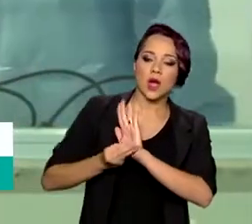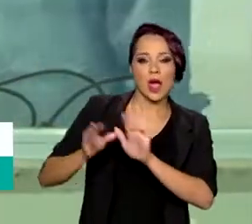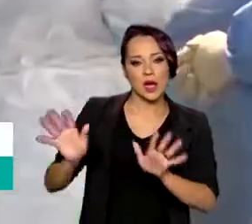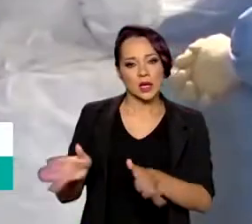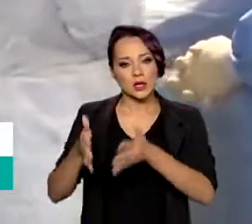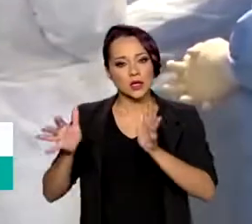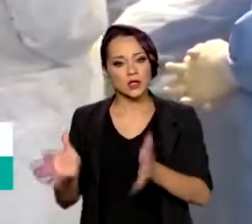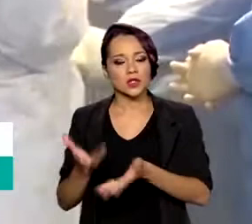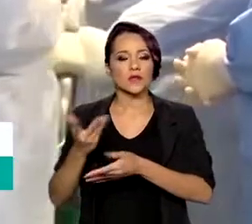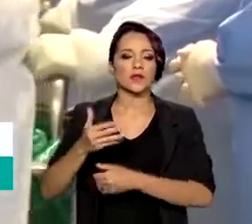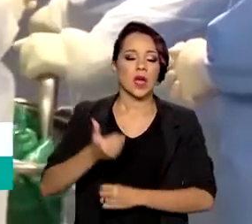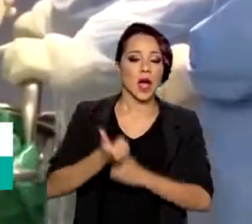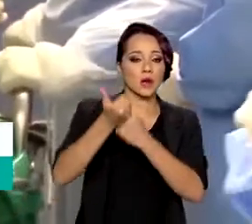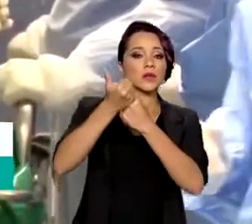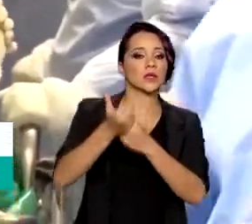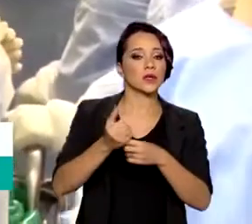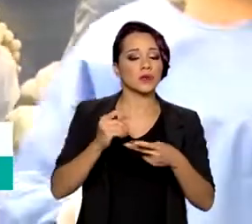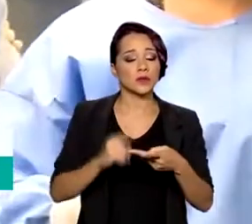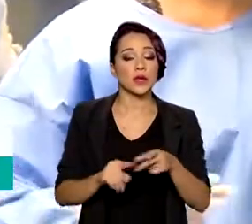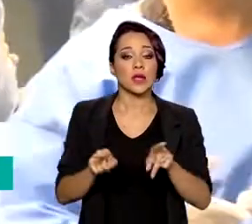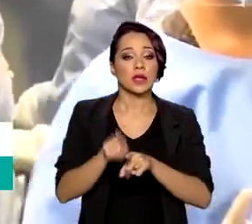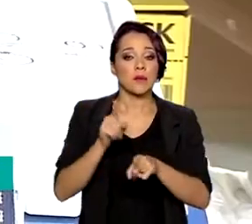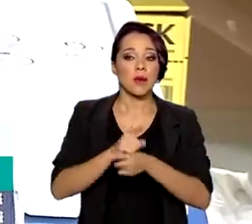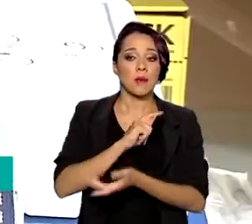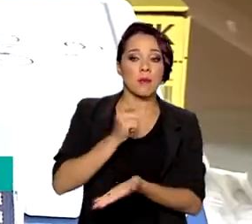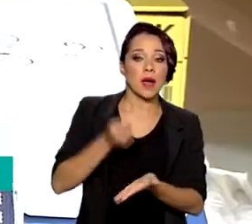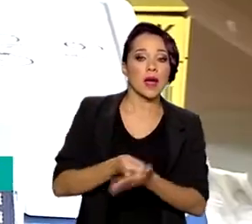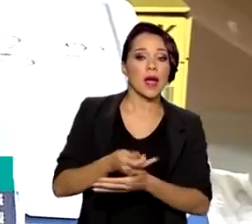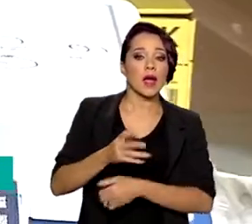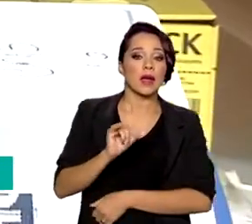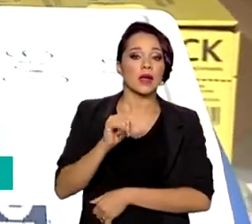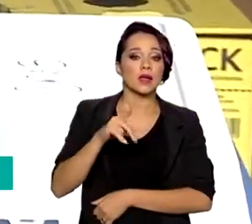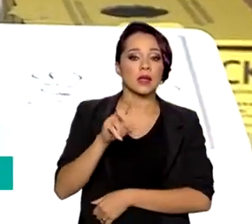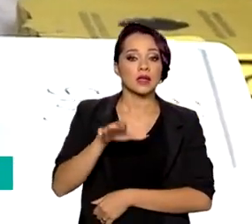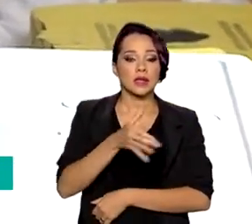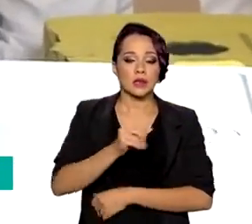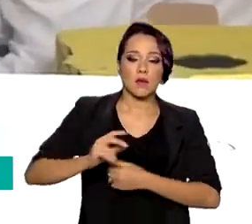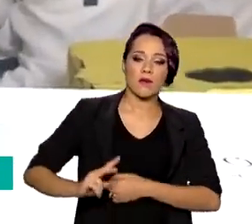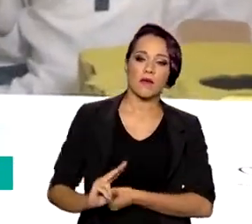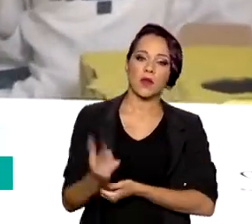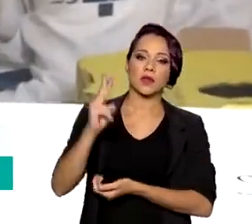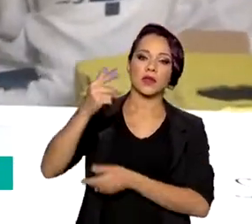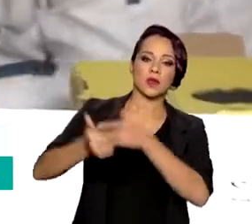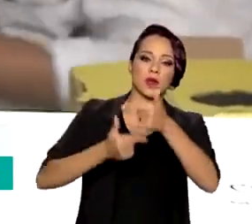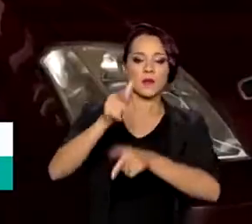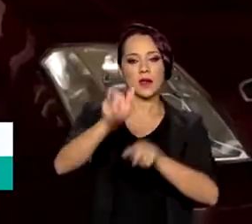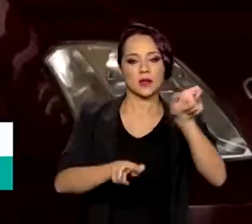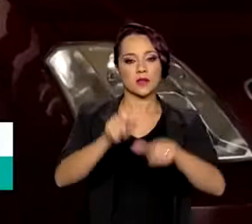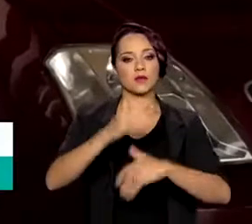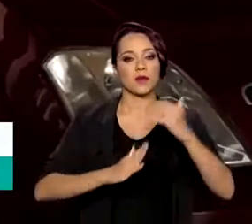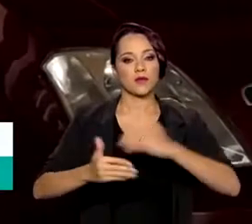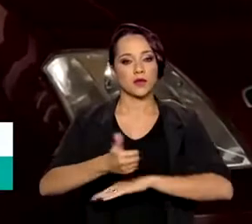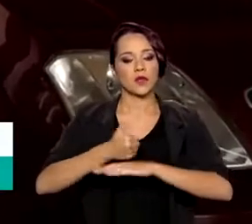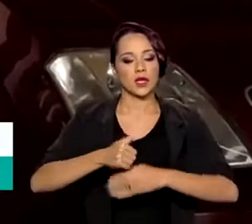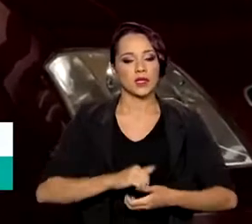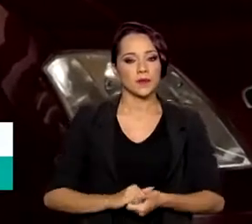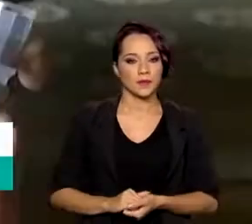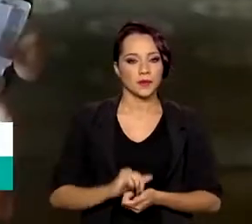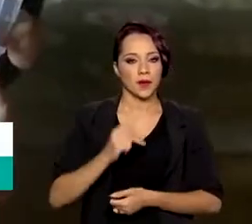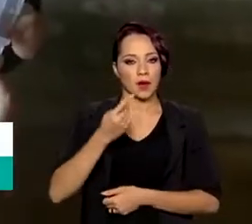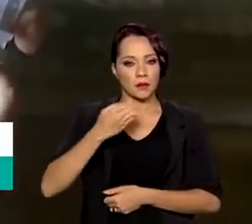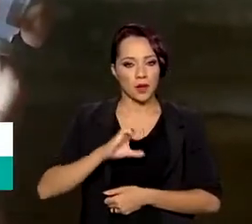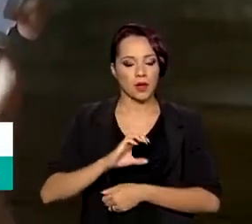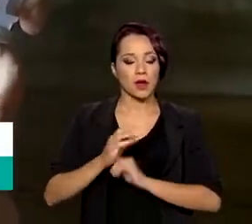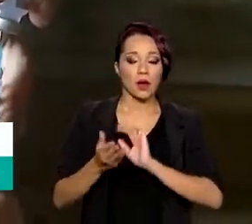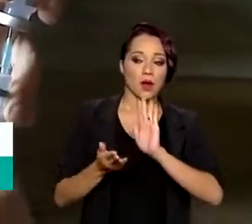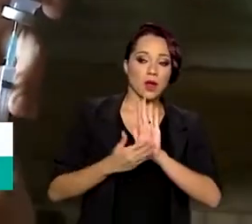incentivos, auxílios, gratificações e indenizações a fim de valorizar o trabalho desses profissionais. A PEC prevê ainda